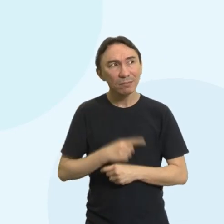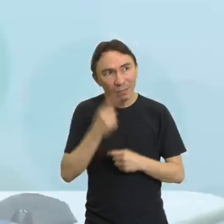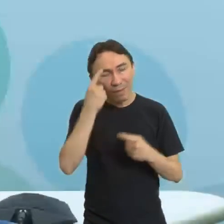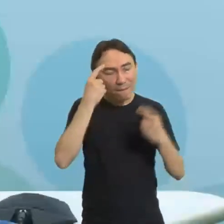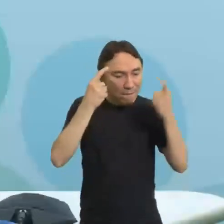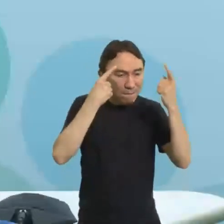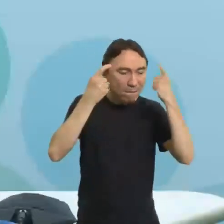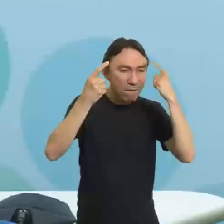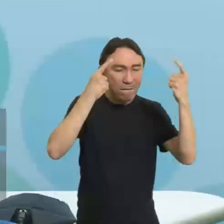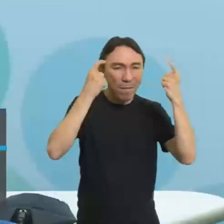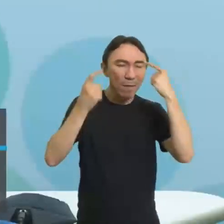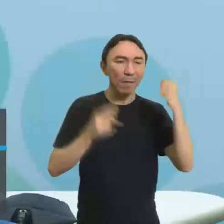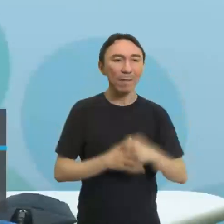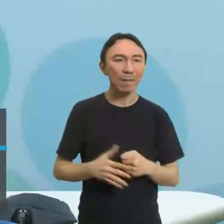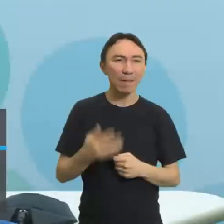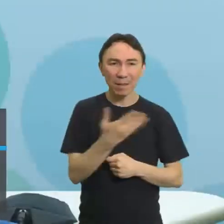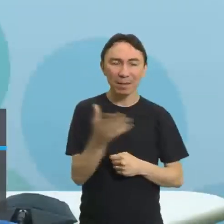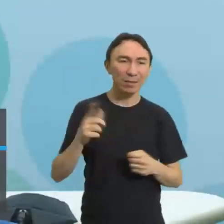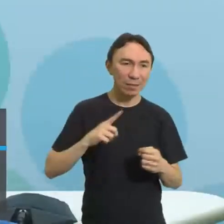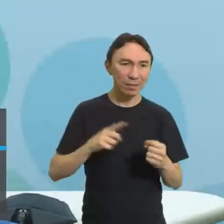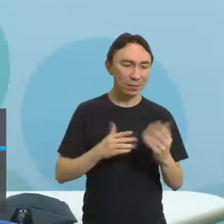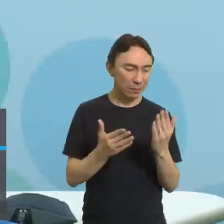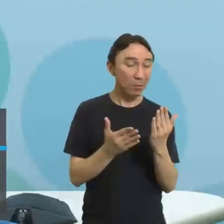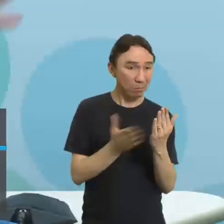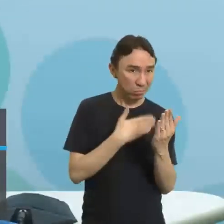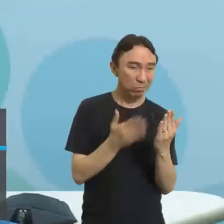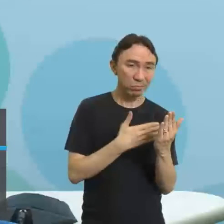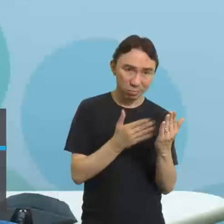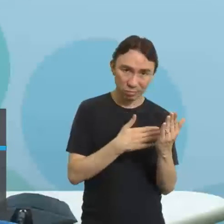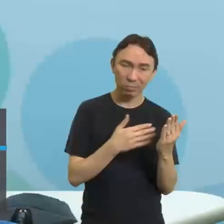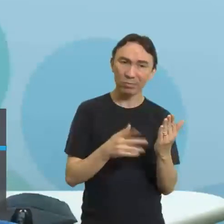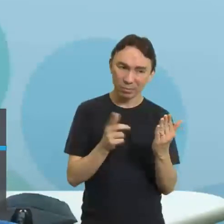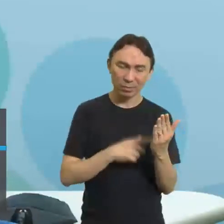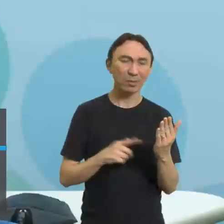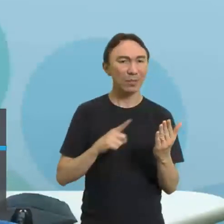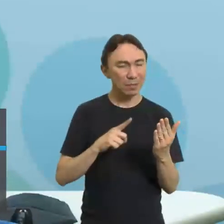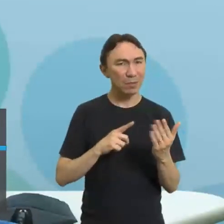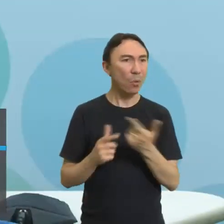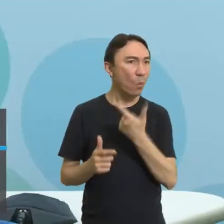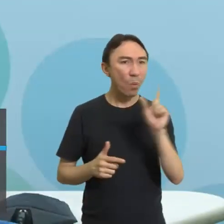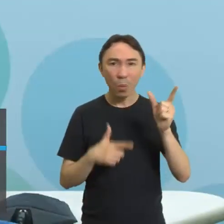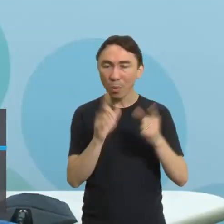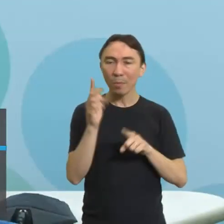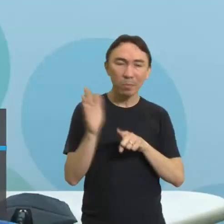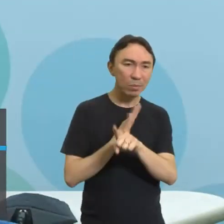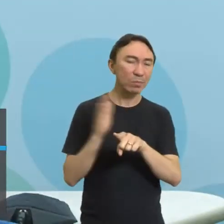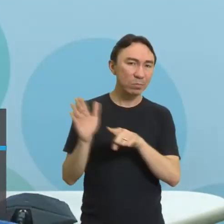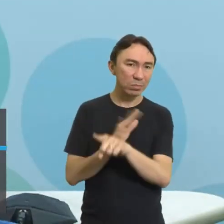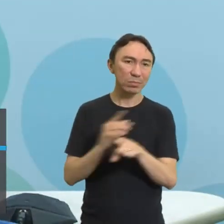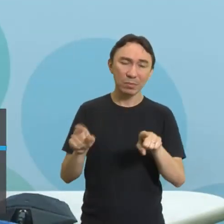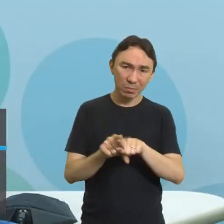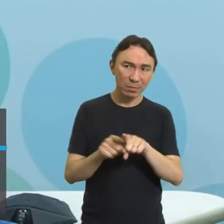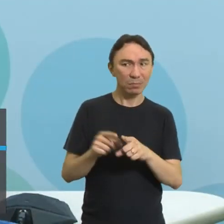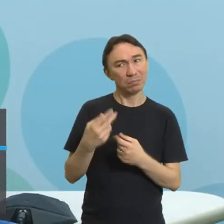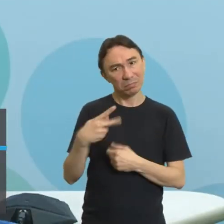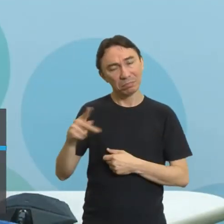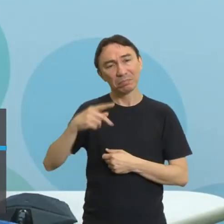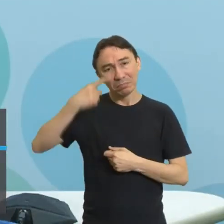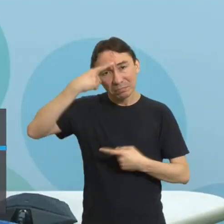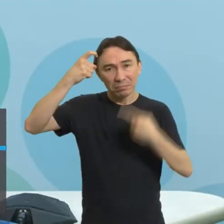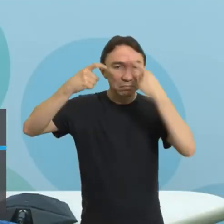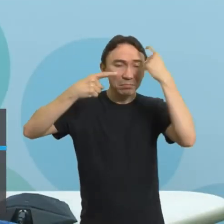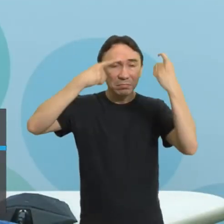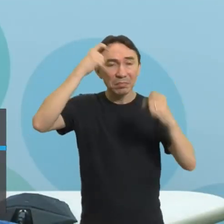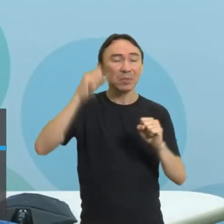No material vocês vão encontrar essas perguntas, tá? Vocês podem criar muitas outras, certo? E eu